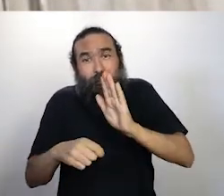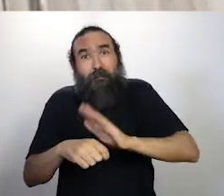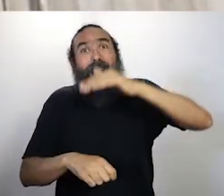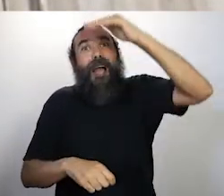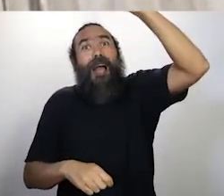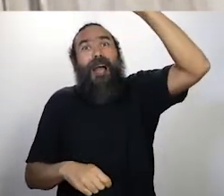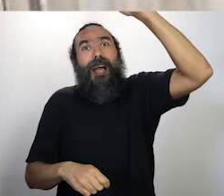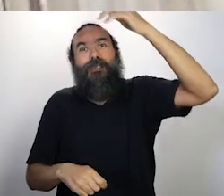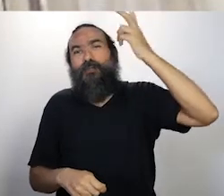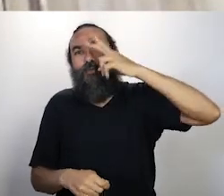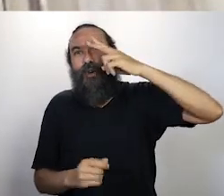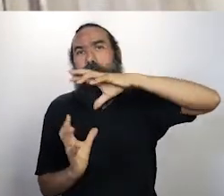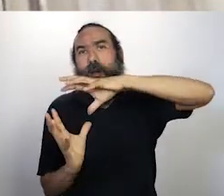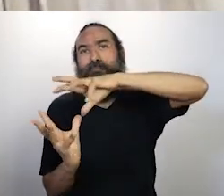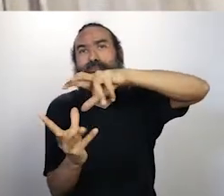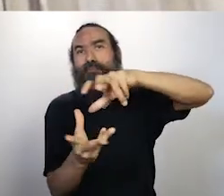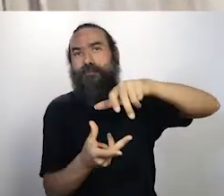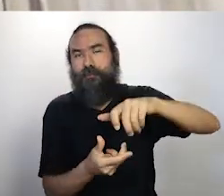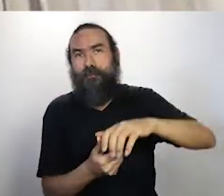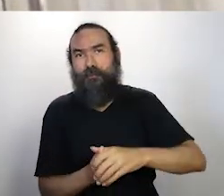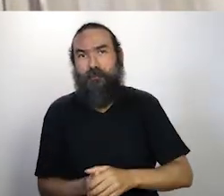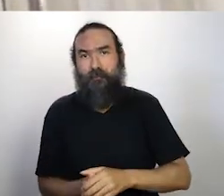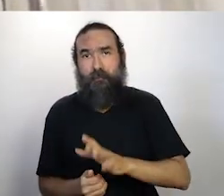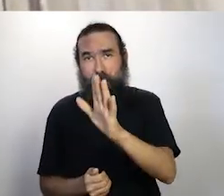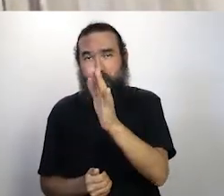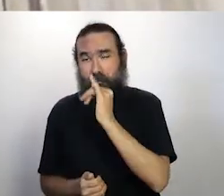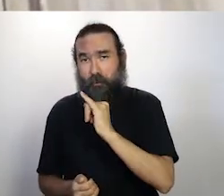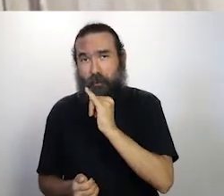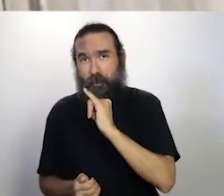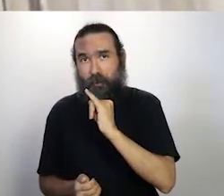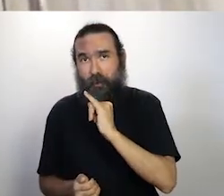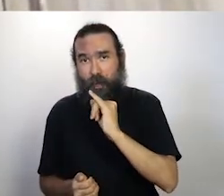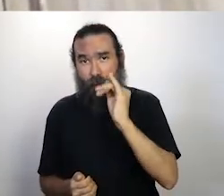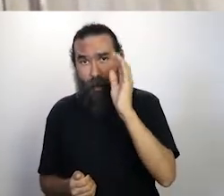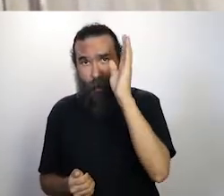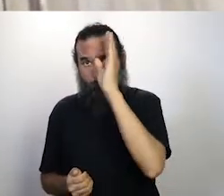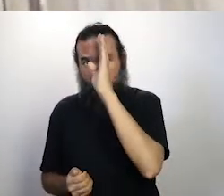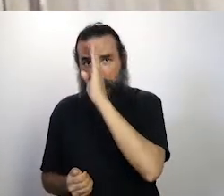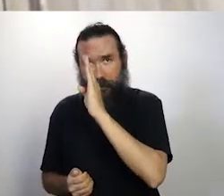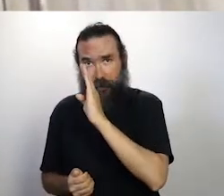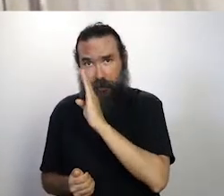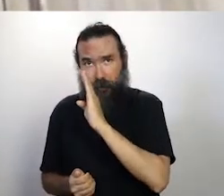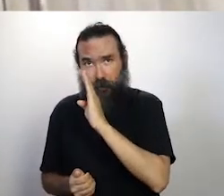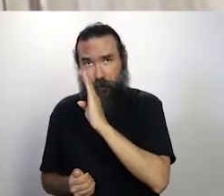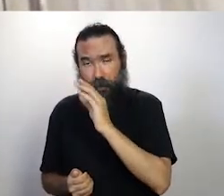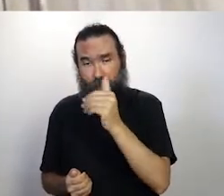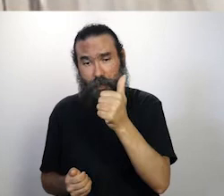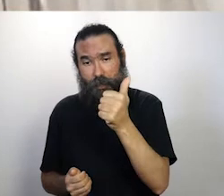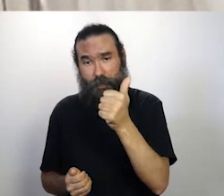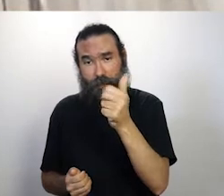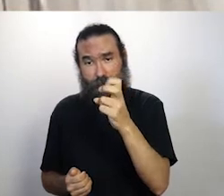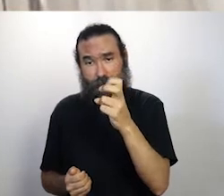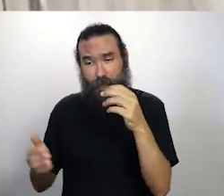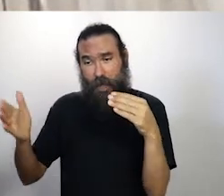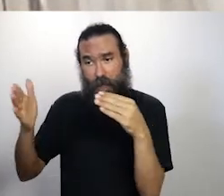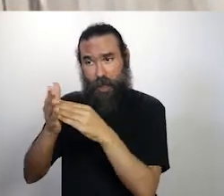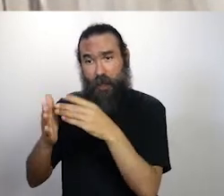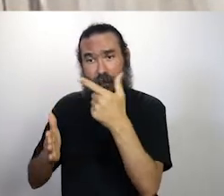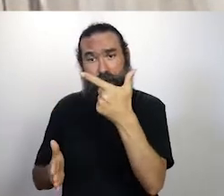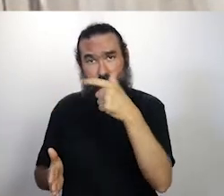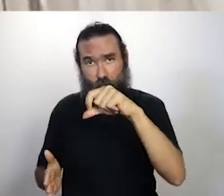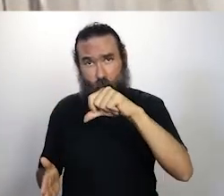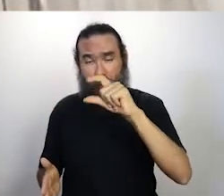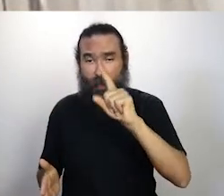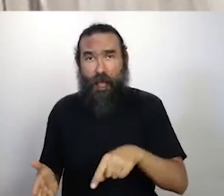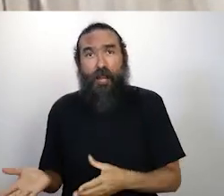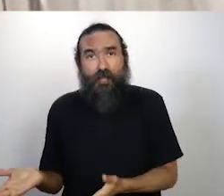Se a gente pegar, não vou nem pegar o recorte brasileiro, que é de 15 a 29, pelo Estatuto da Juventude, mas se a gente pegar de 15 a 24 anos, a gente